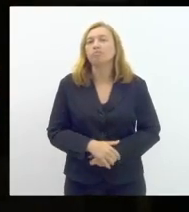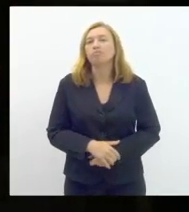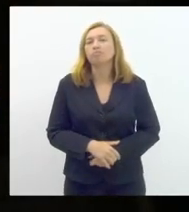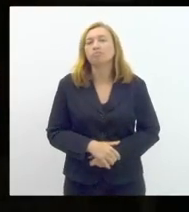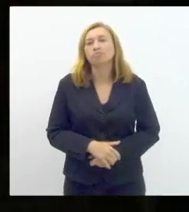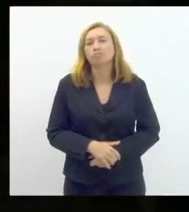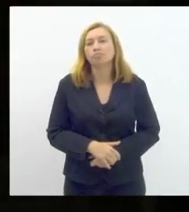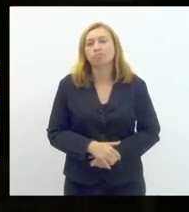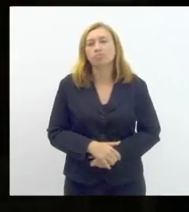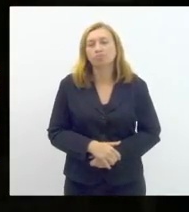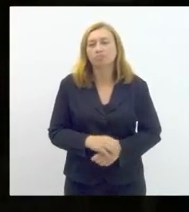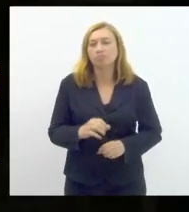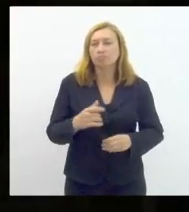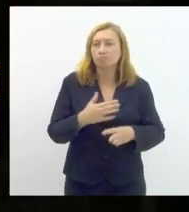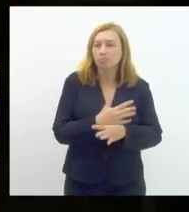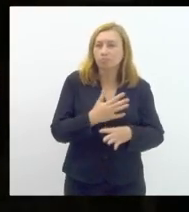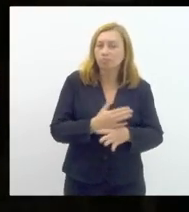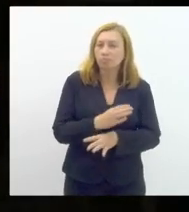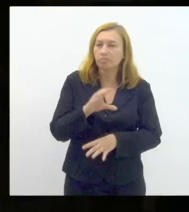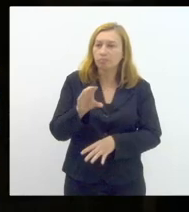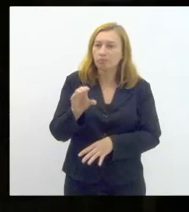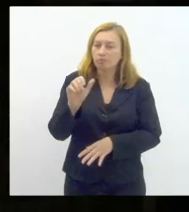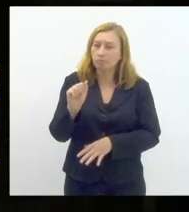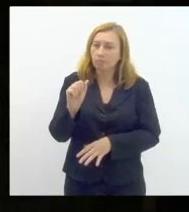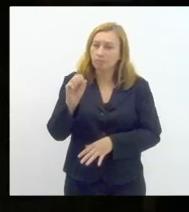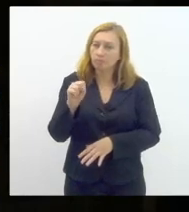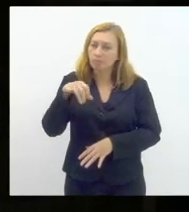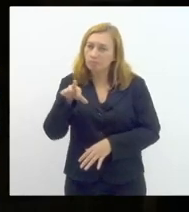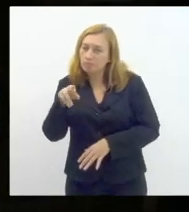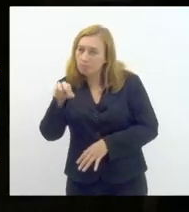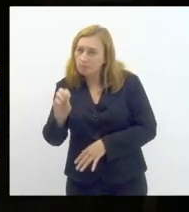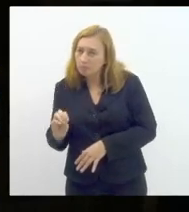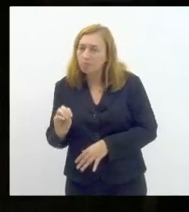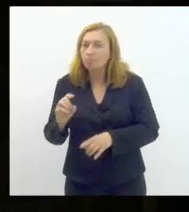pela cidade de Casimiro,